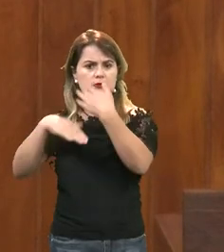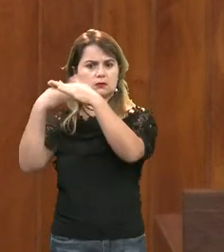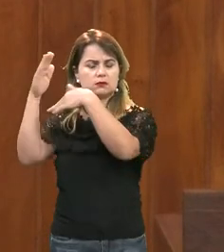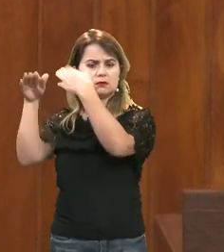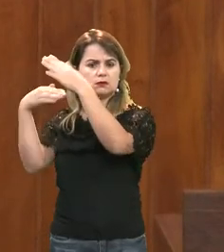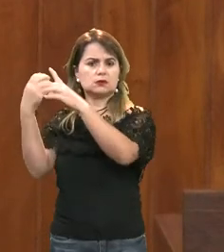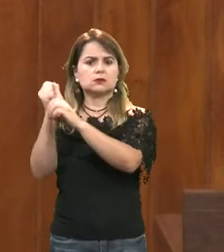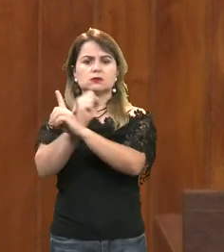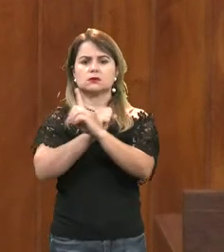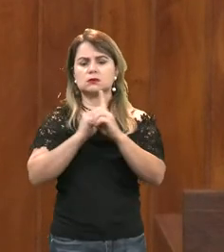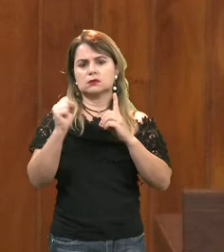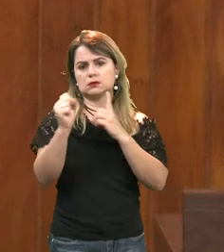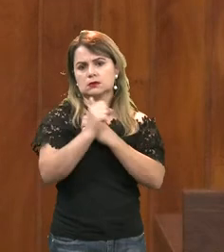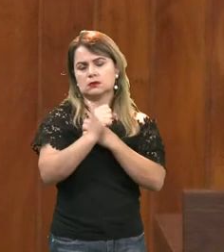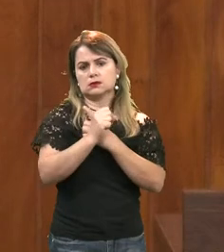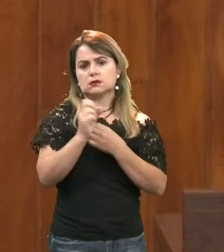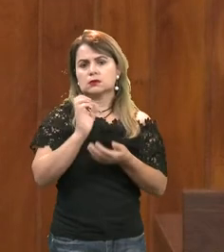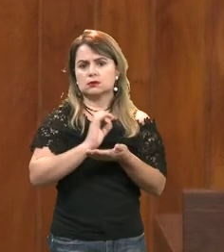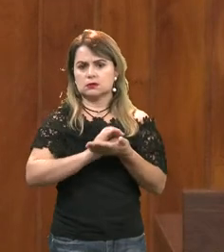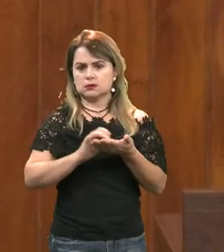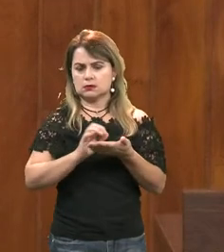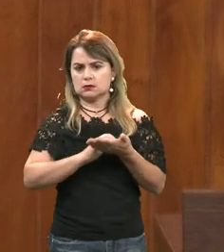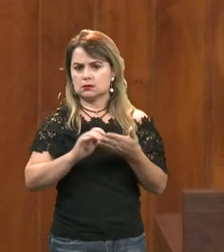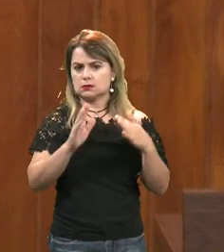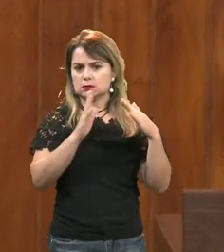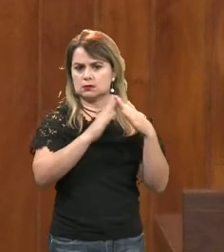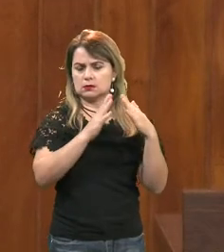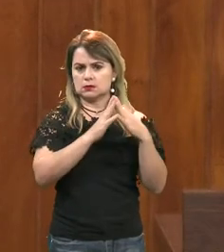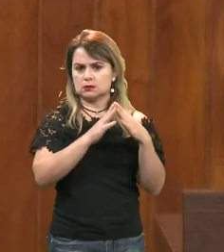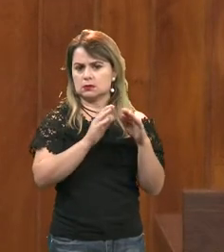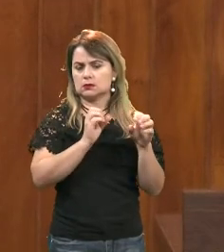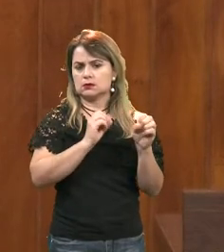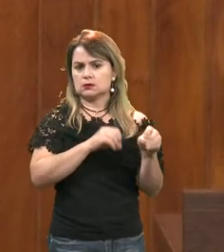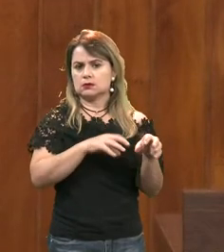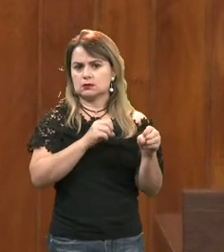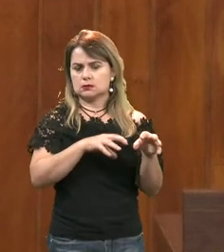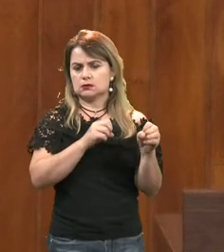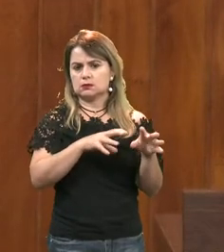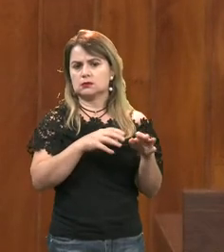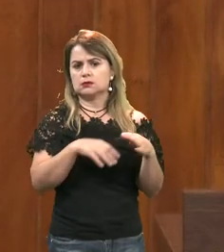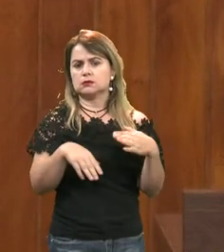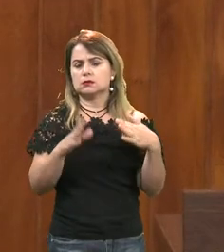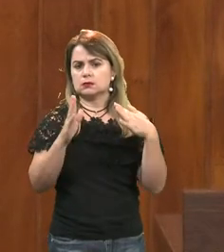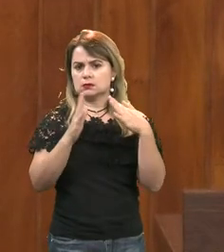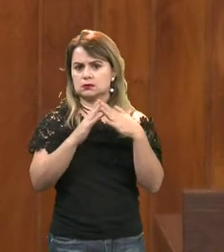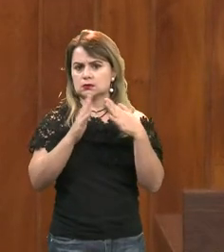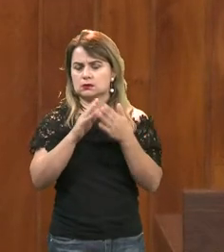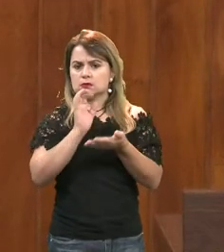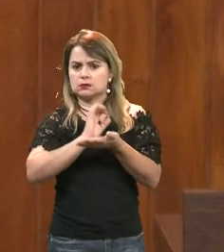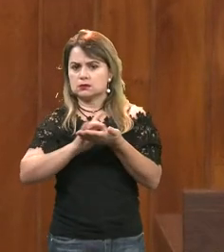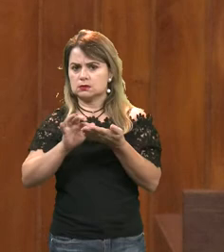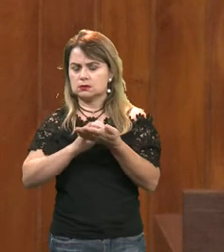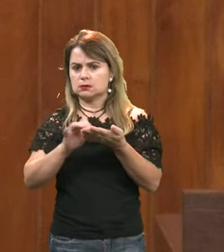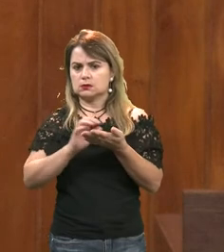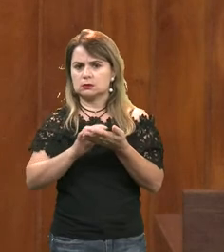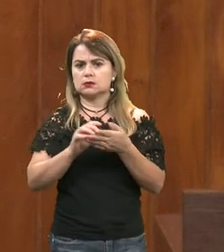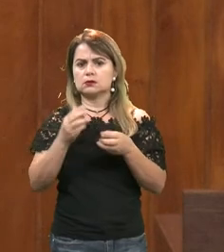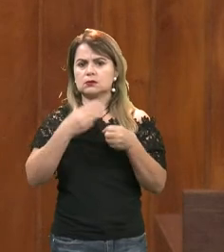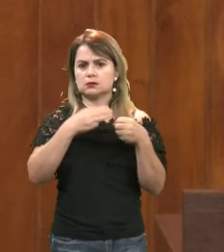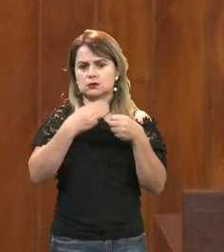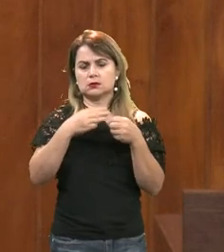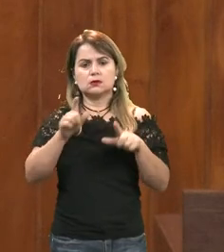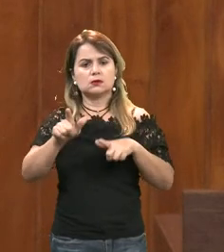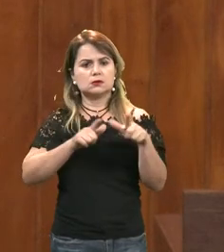Social, Secretaria Municipal de Educação, Secretaria Municipal do Trabalho e